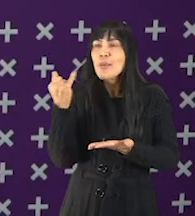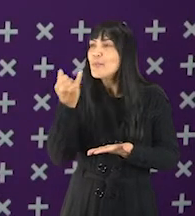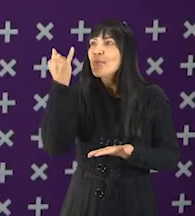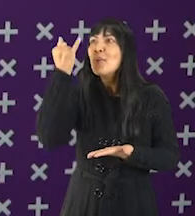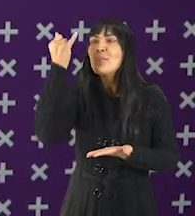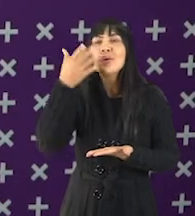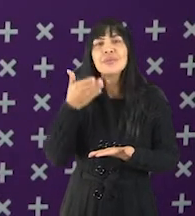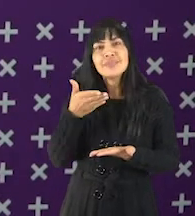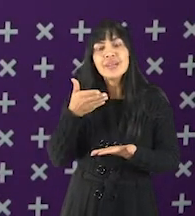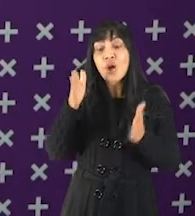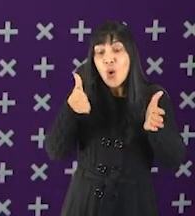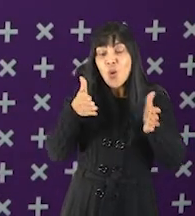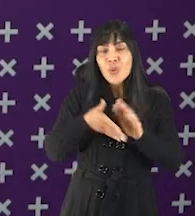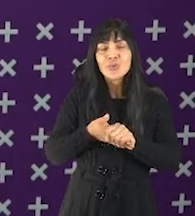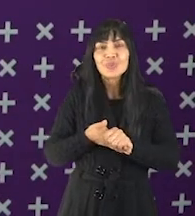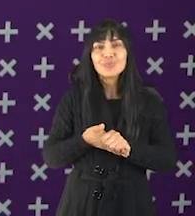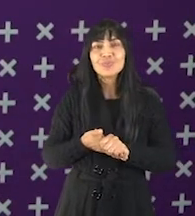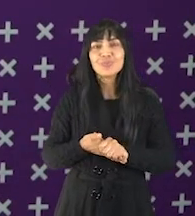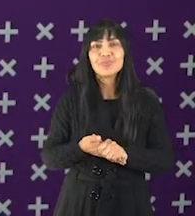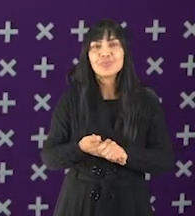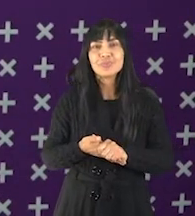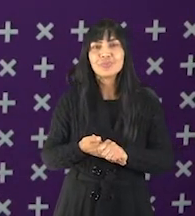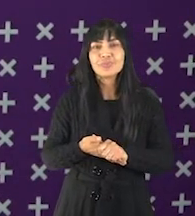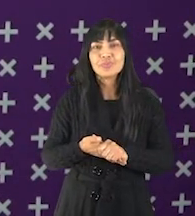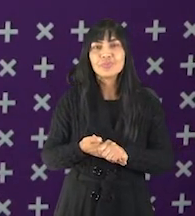em sua operação local hoje?